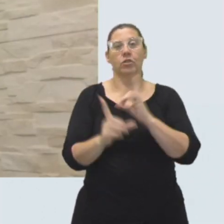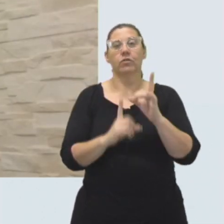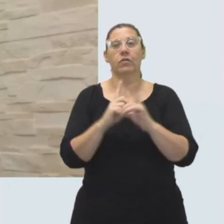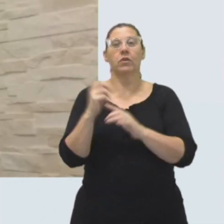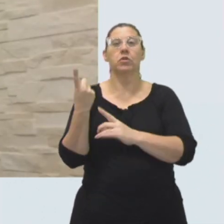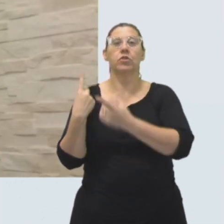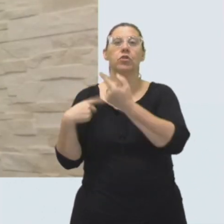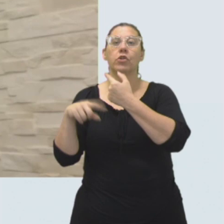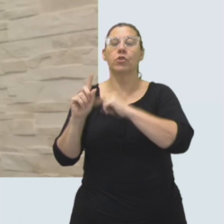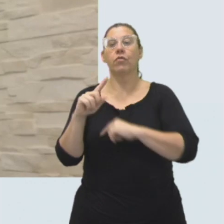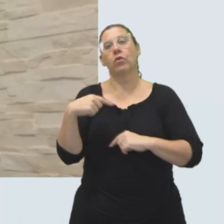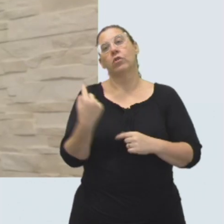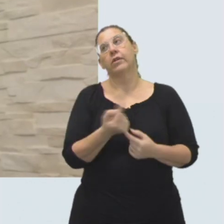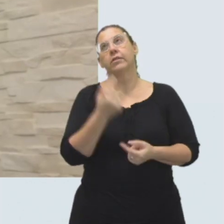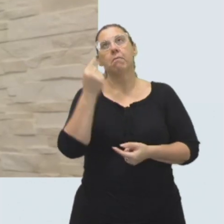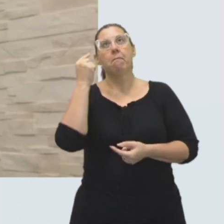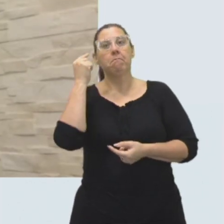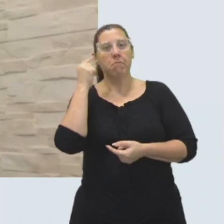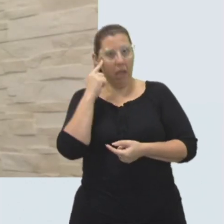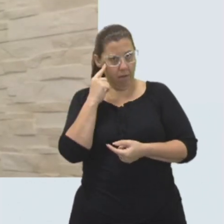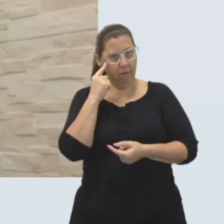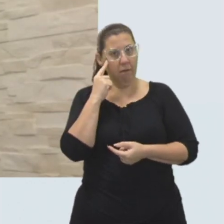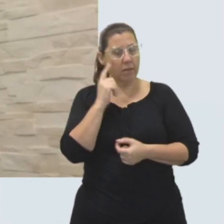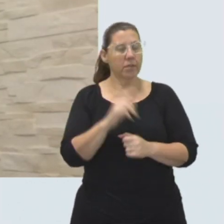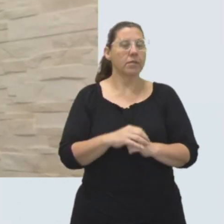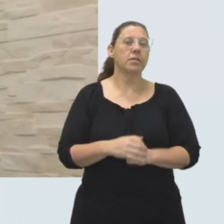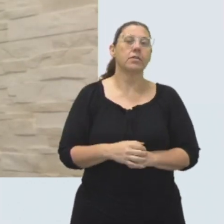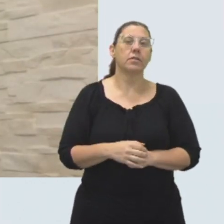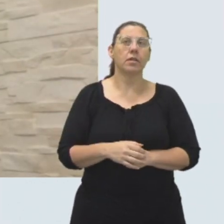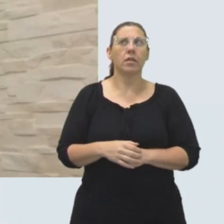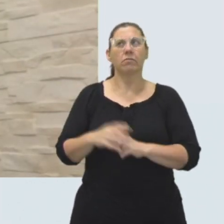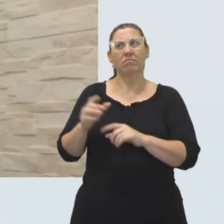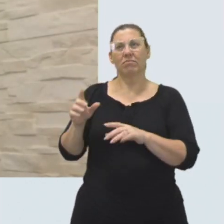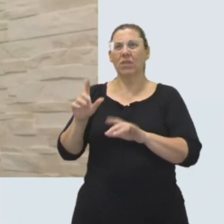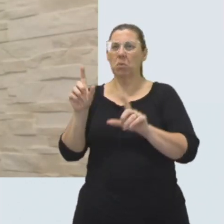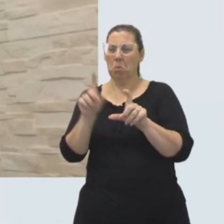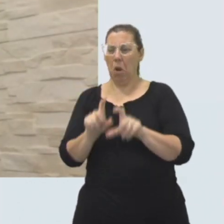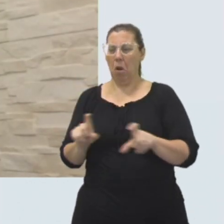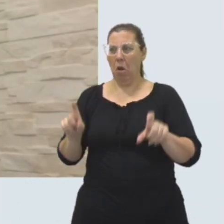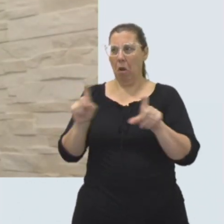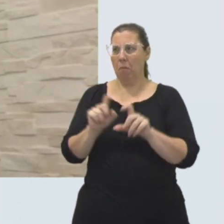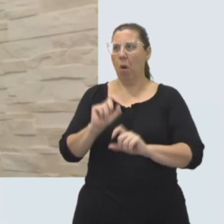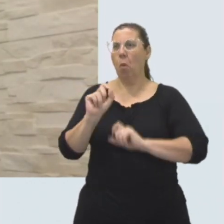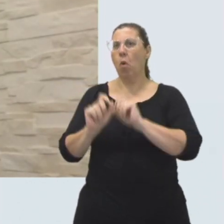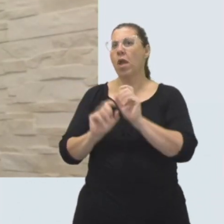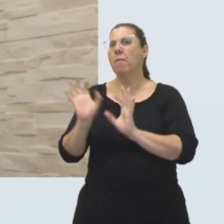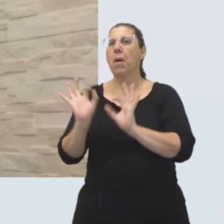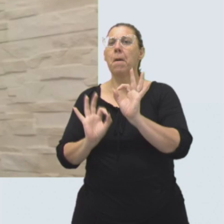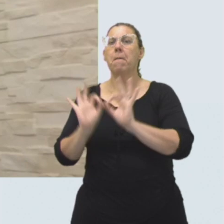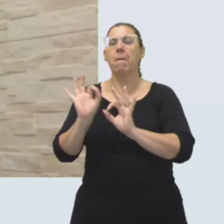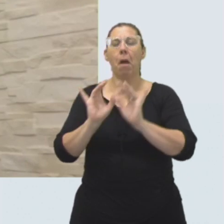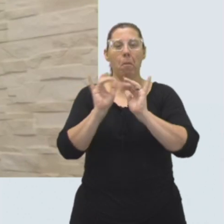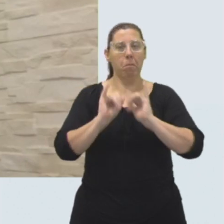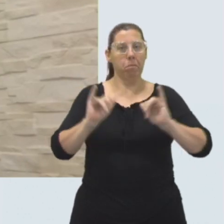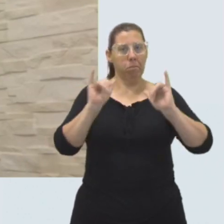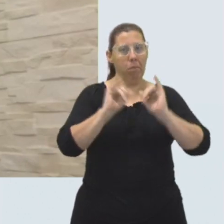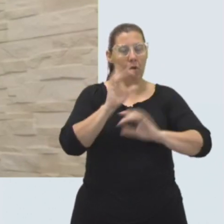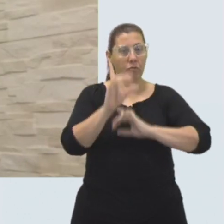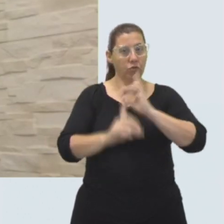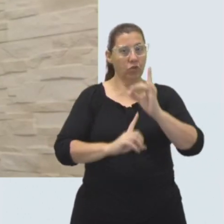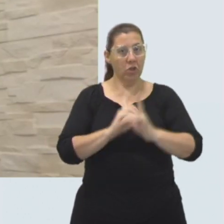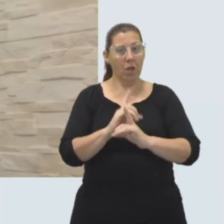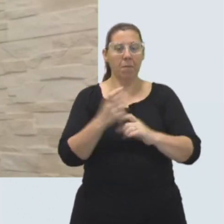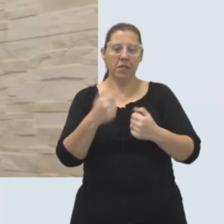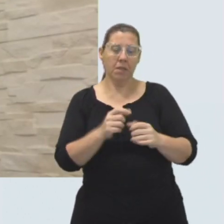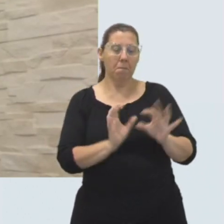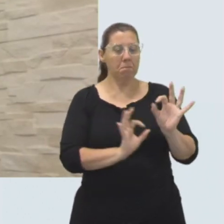desenvolver o que a gente fala, o que a gente chama de pensamento computacional. Porque quem monta uma narrativa digital precisa